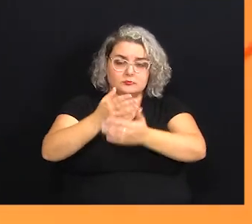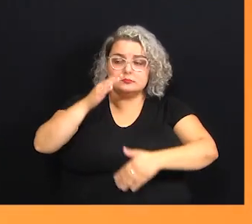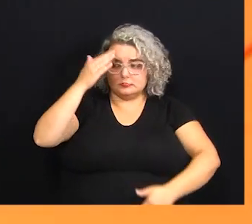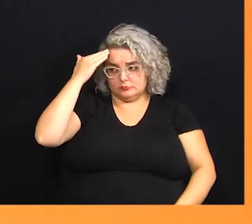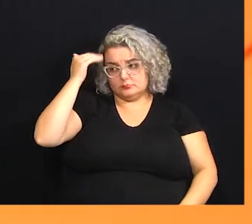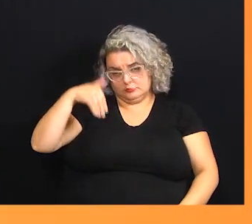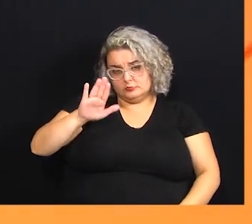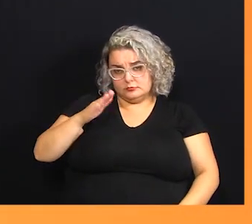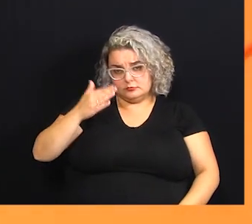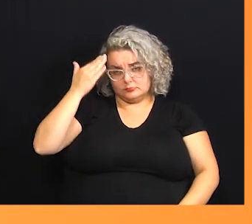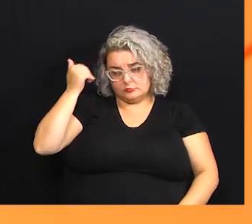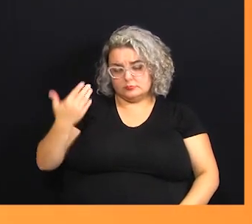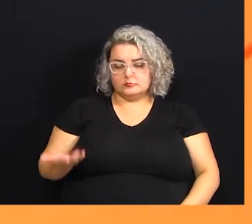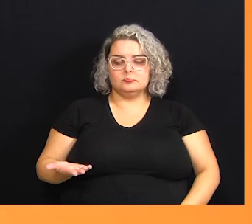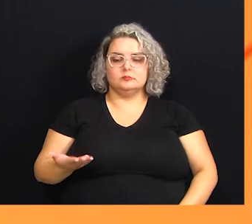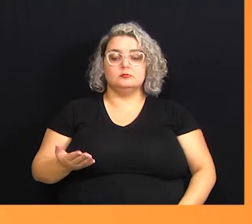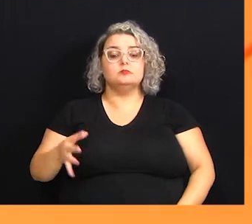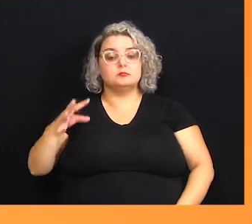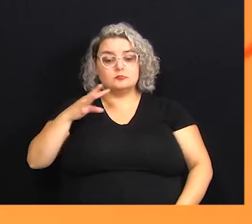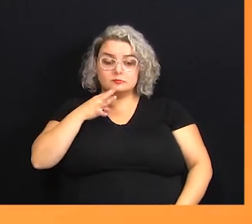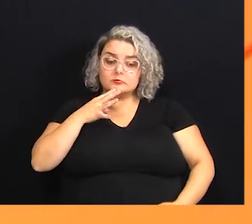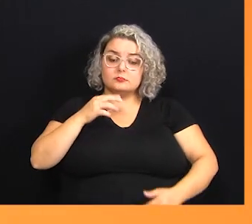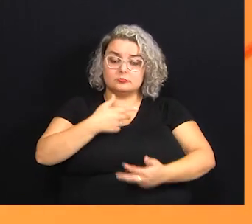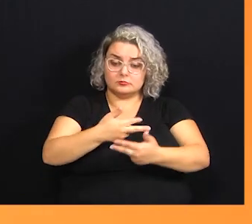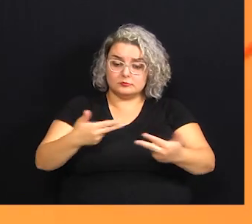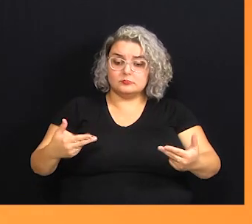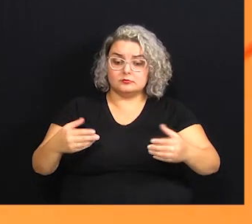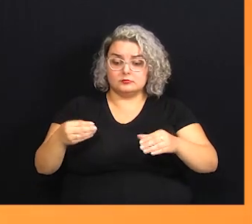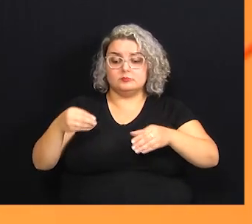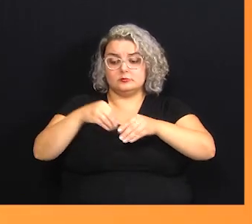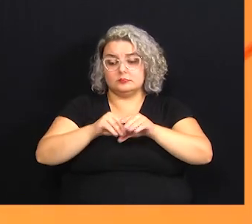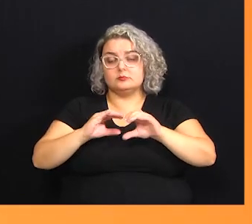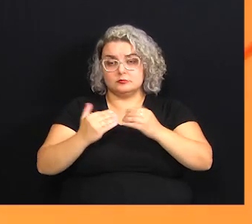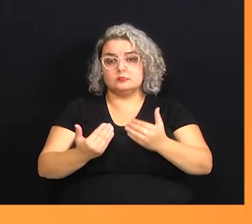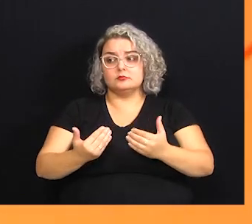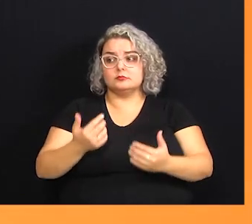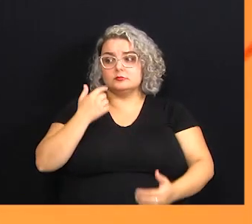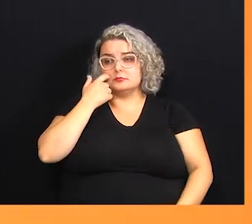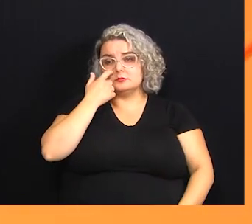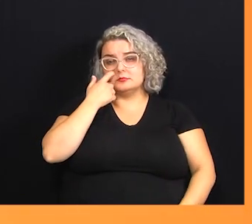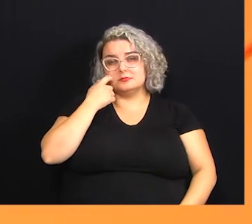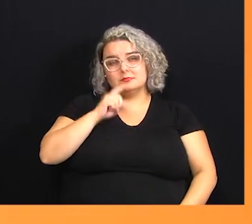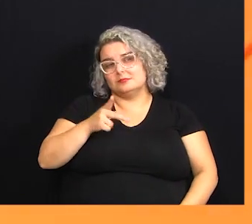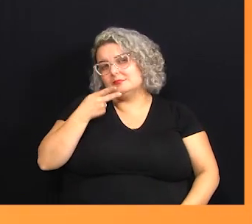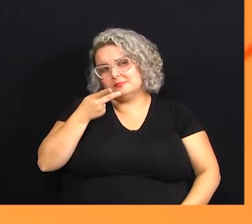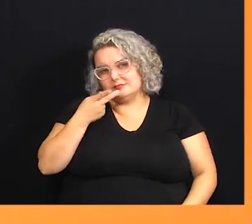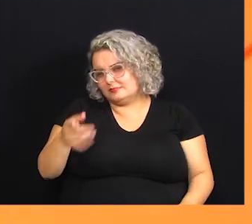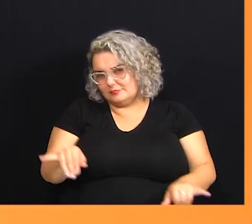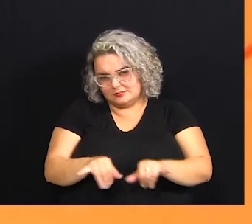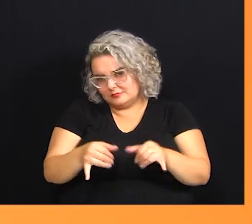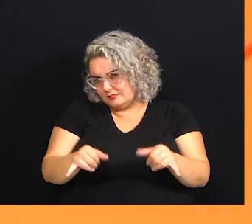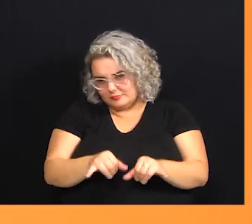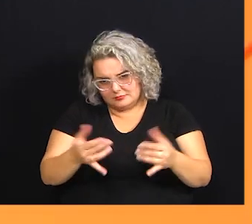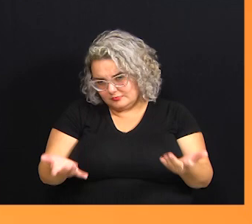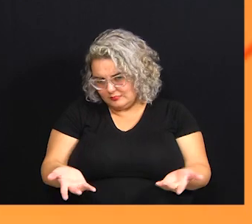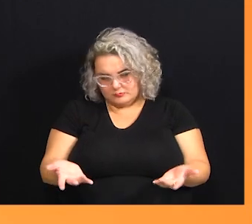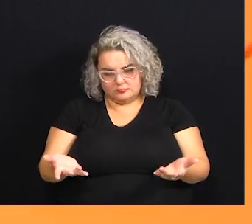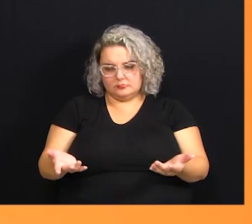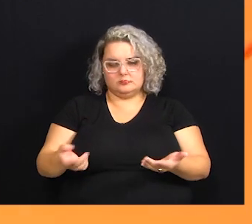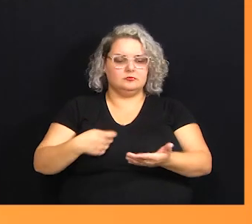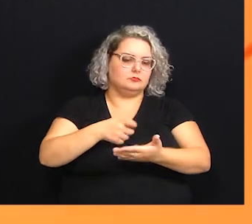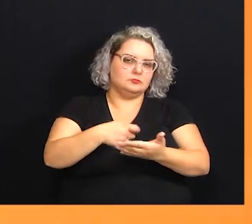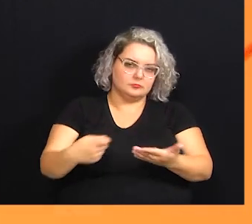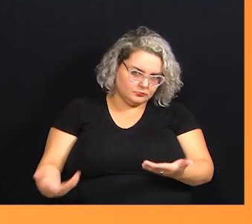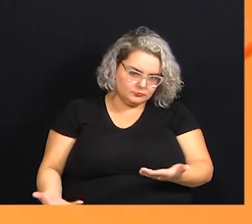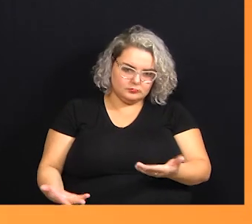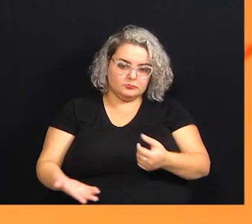eu já conhecia coisas da comunidade, mas eu quis estudar mais para não falar nenhuma bobagem, né? Você não vai escrever um livro com base em